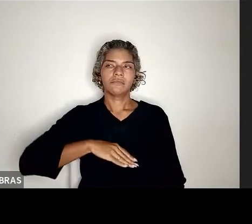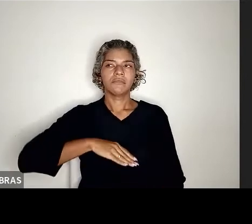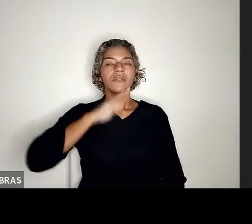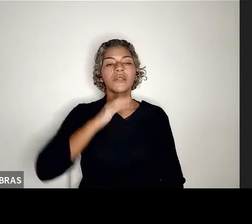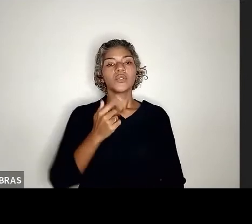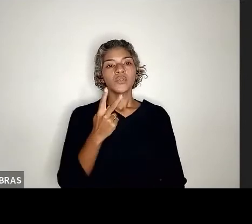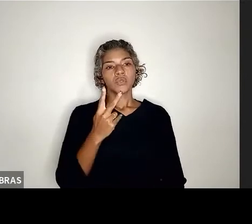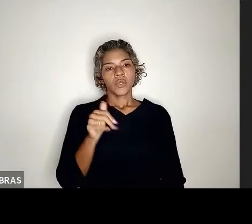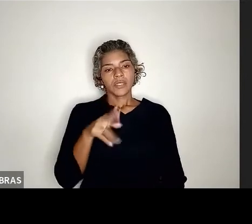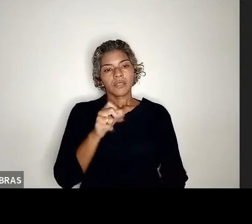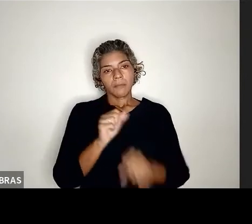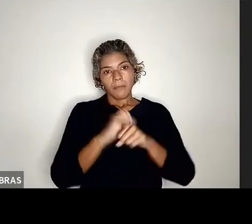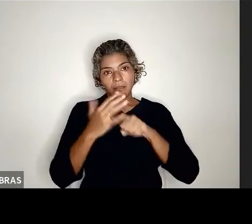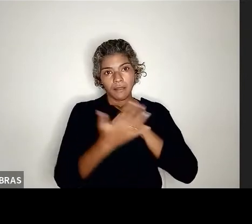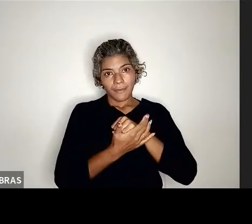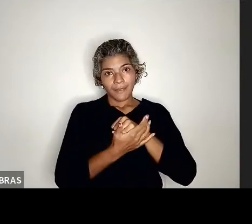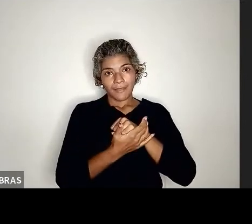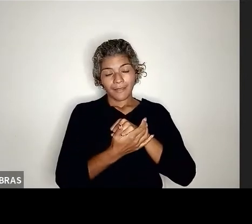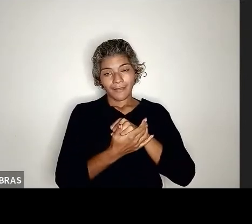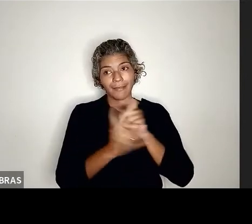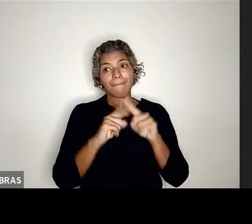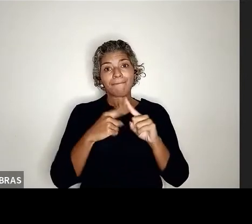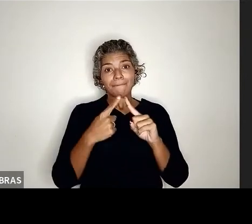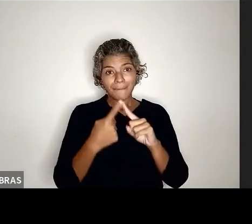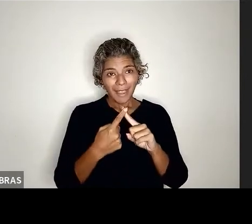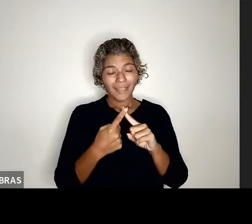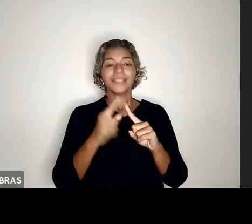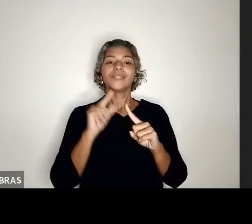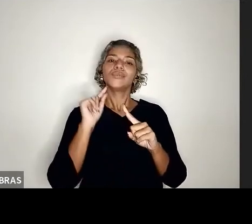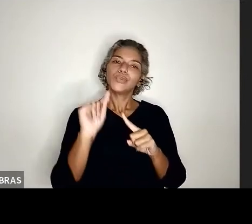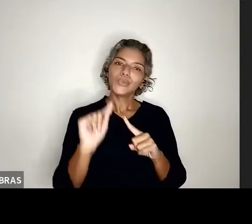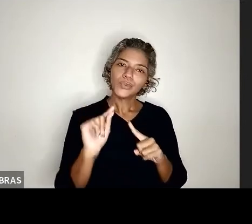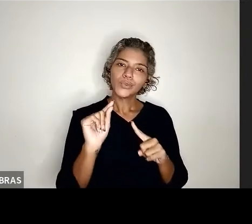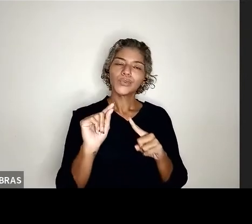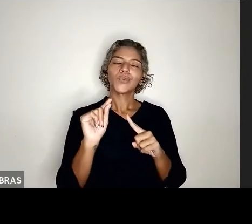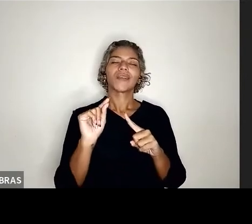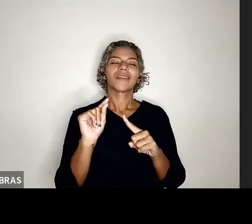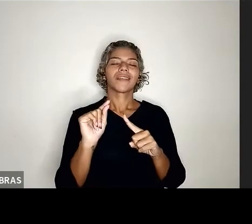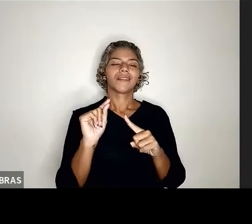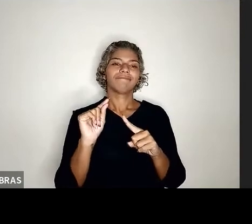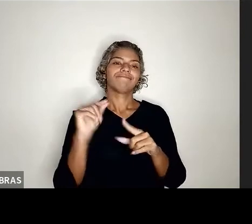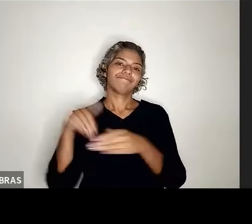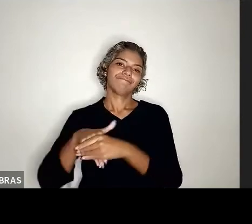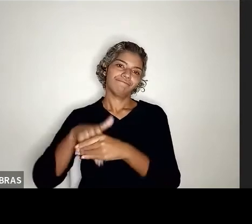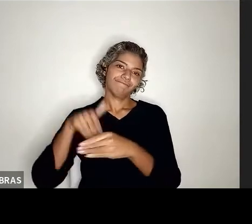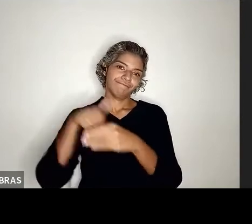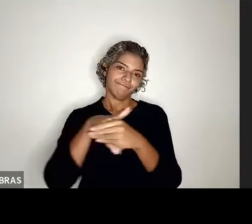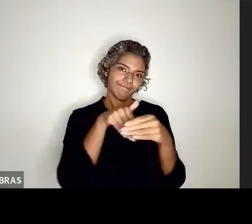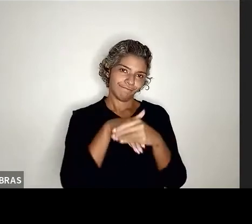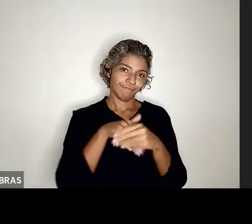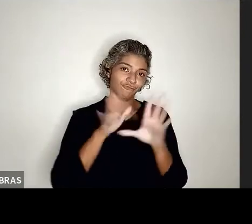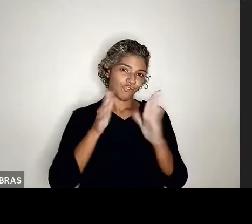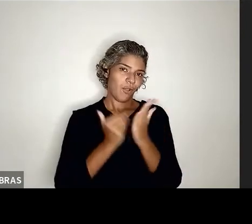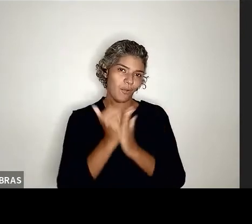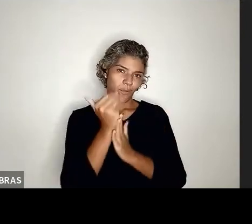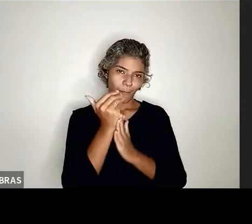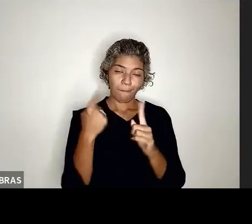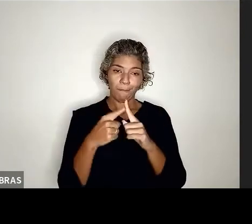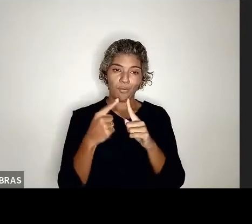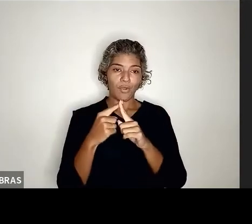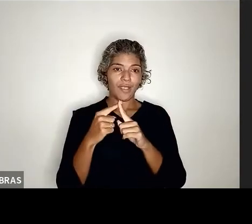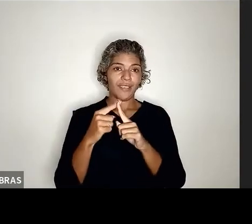vai juntar uma pandemia que não tem fim e um contexto eleitoral que já começou, né? Desde que a extrema-direita assumiu o poder, mas